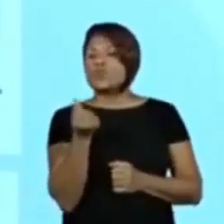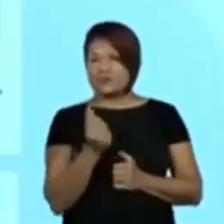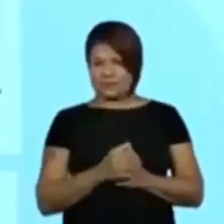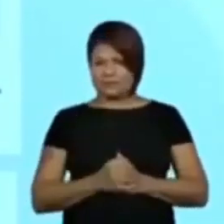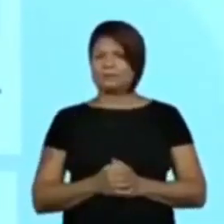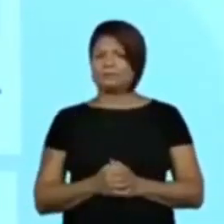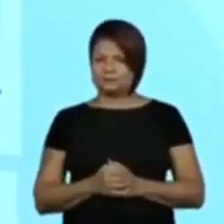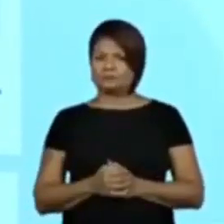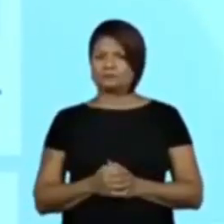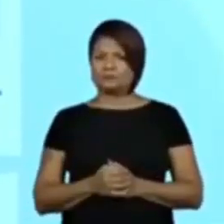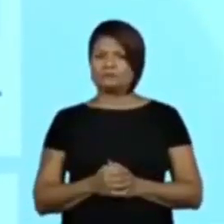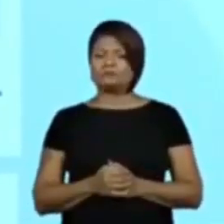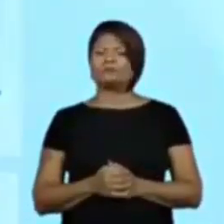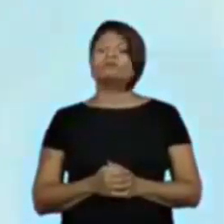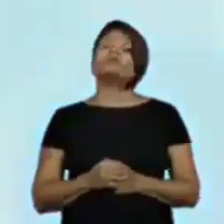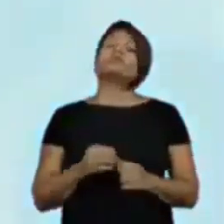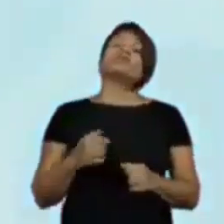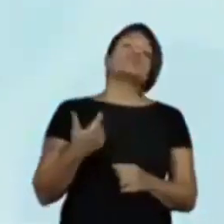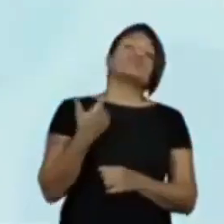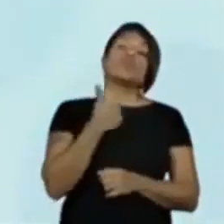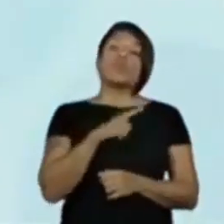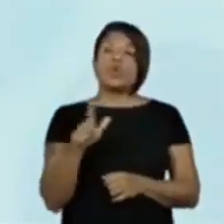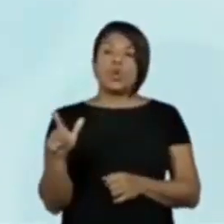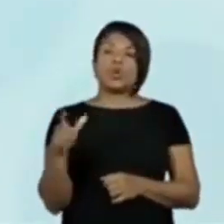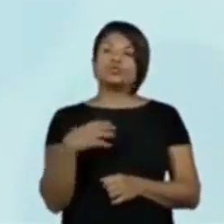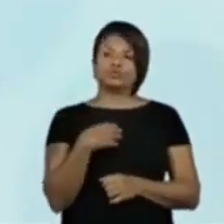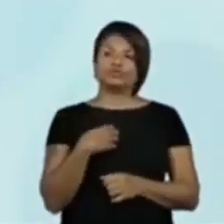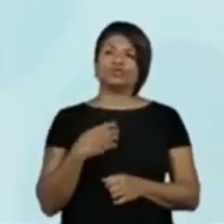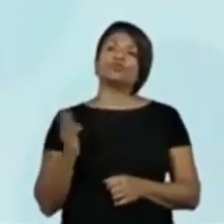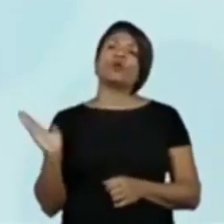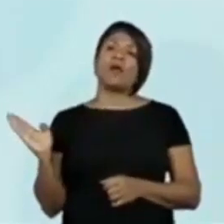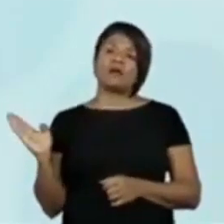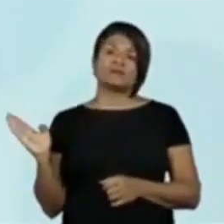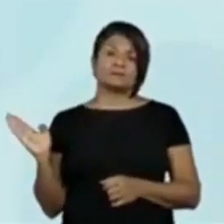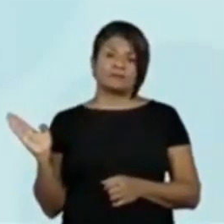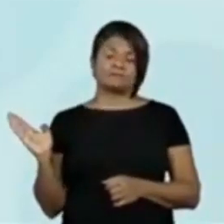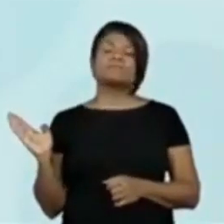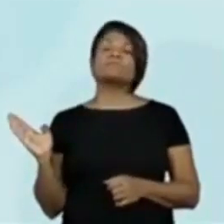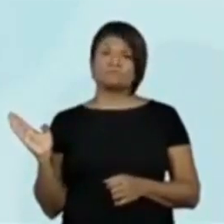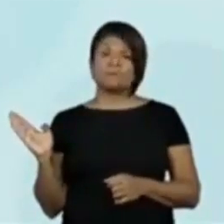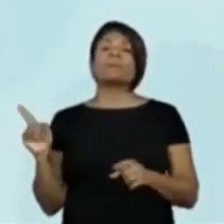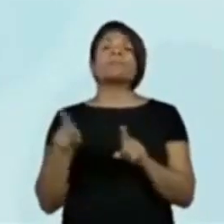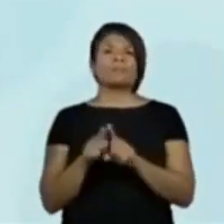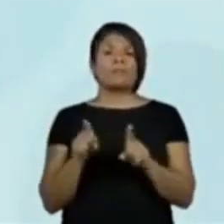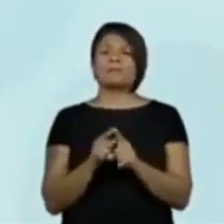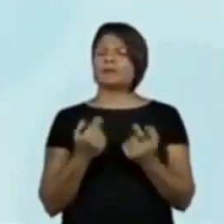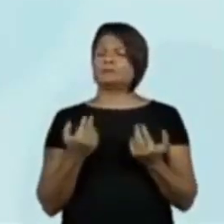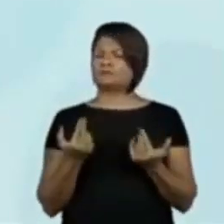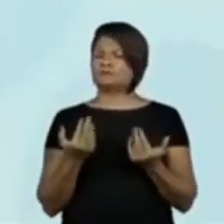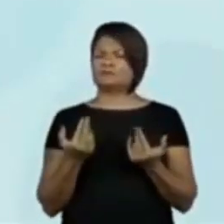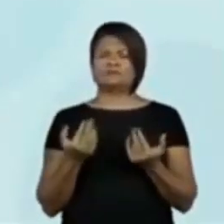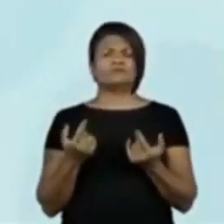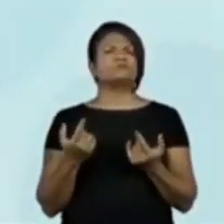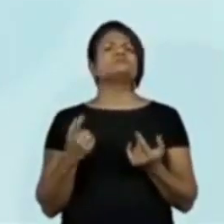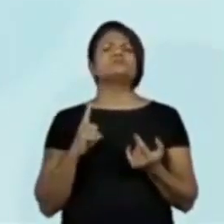deles. Um outro tipo de tabela bem comum é essa daqui, que também está no seu material do